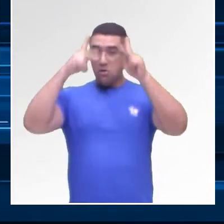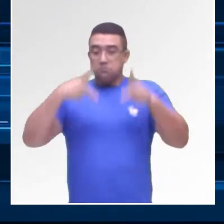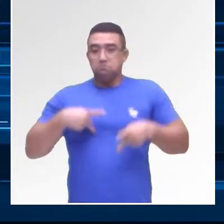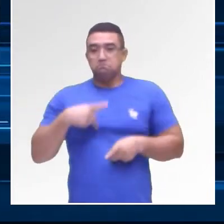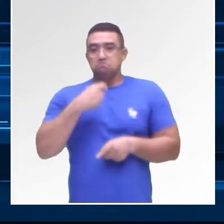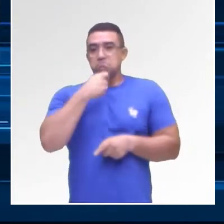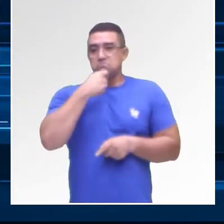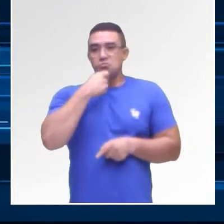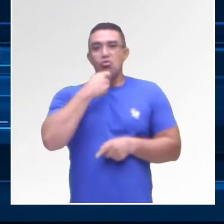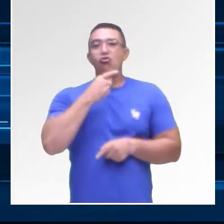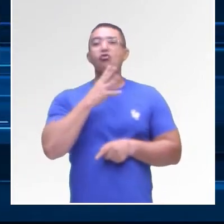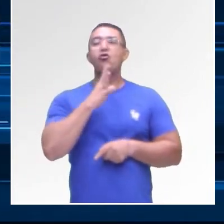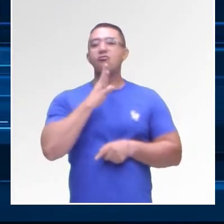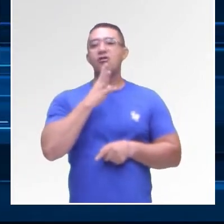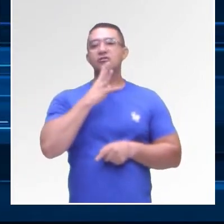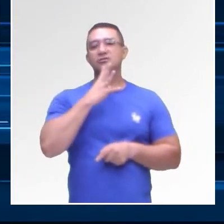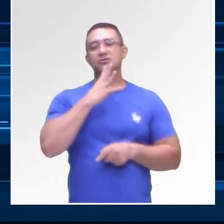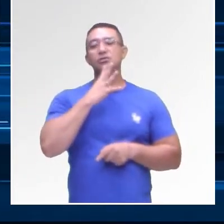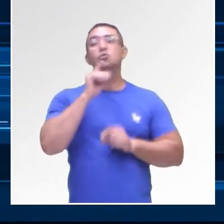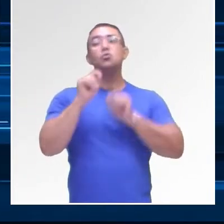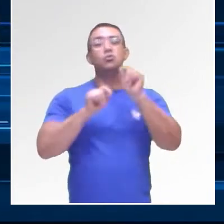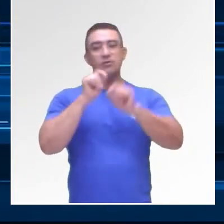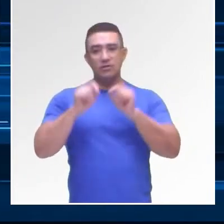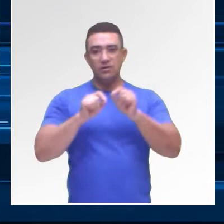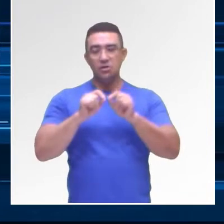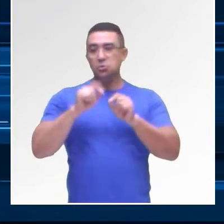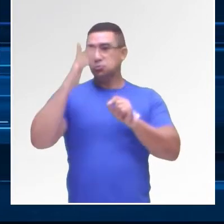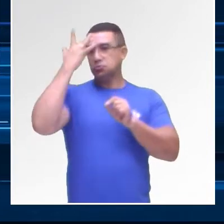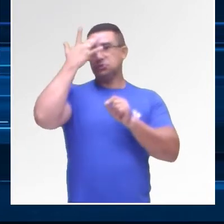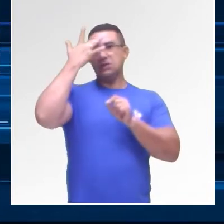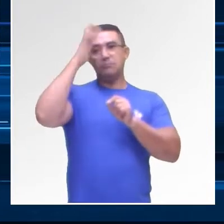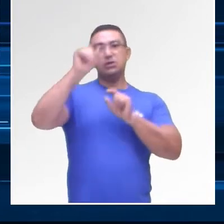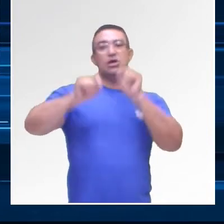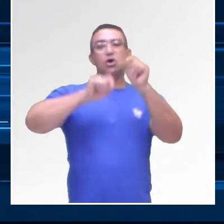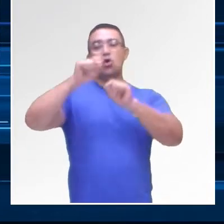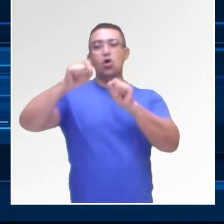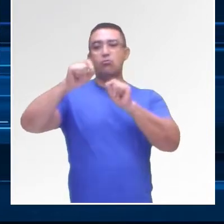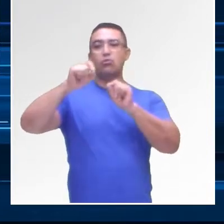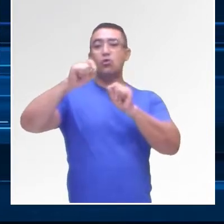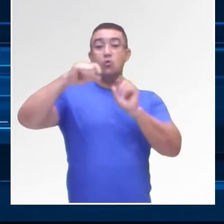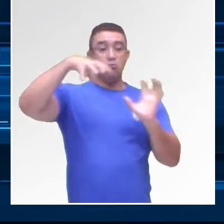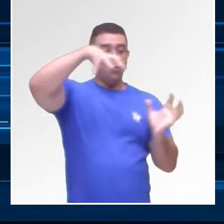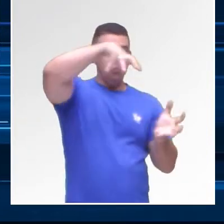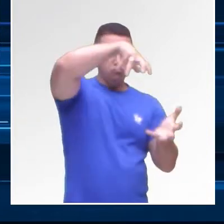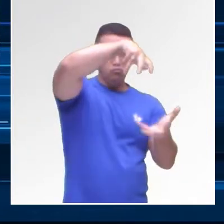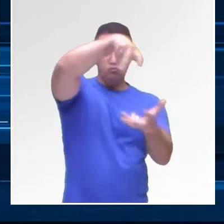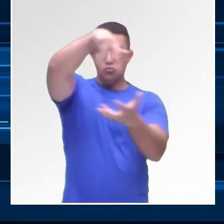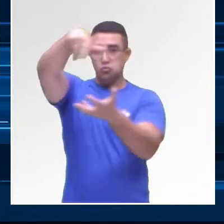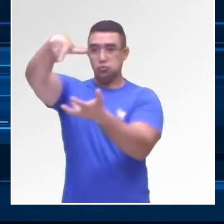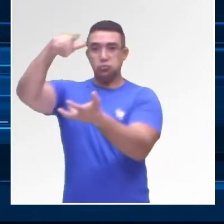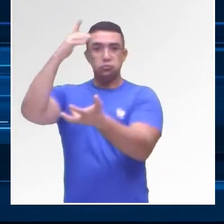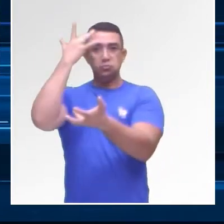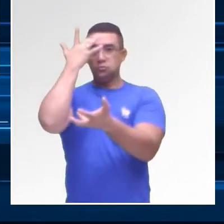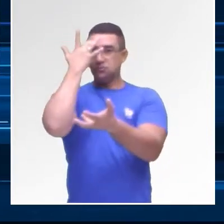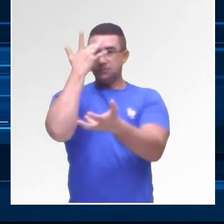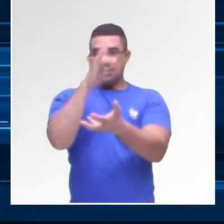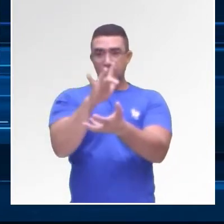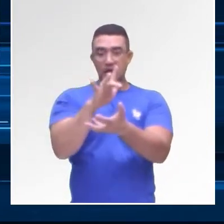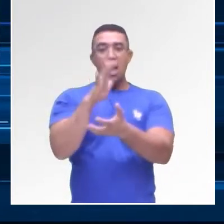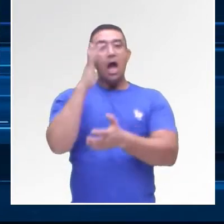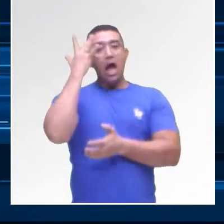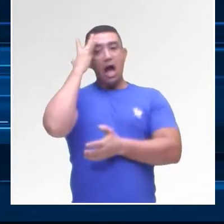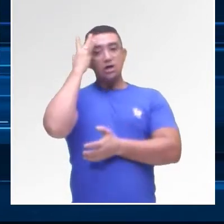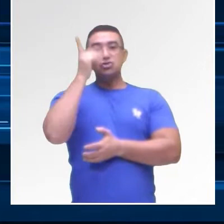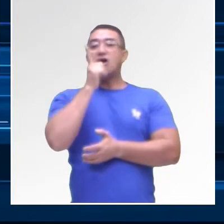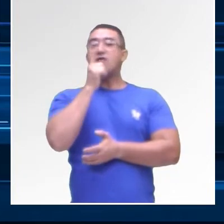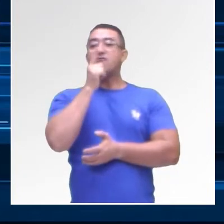conhecimento do formato do planeta, do formato da Terra. Ainda não se sabia, acreditava-se que o mar